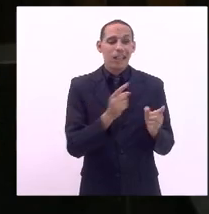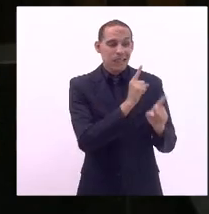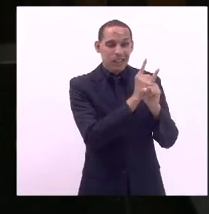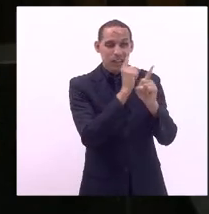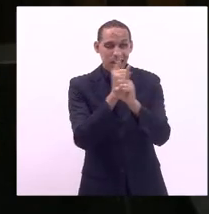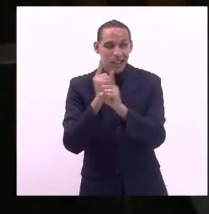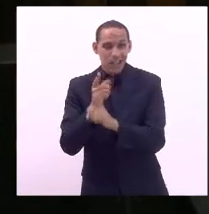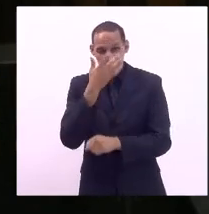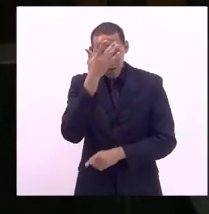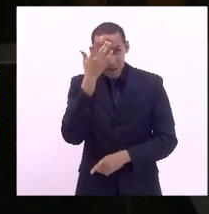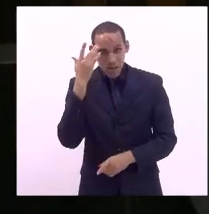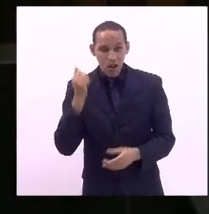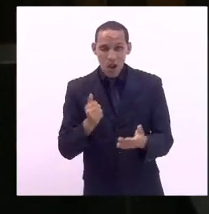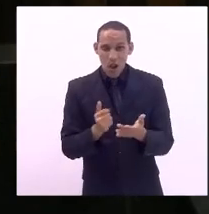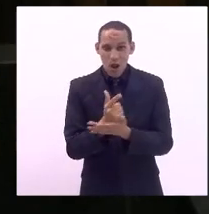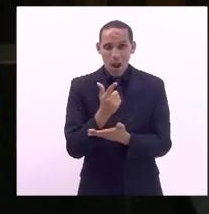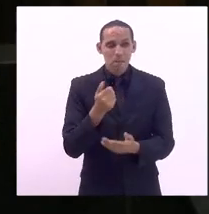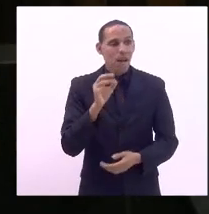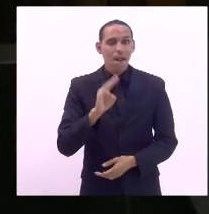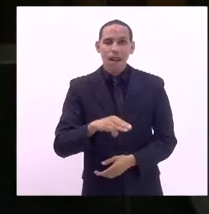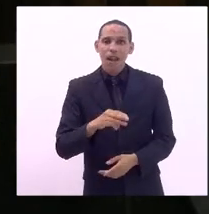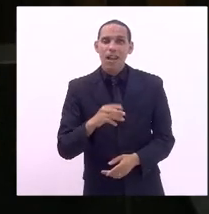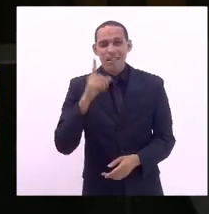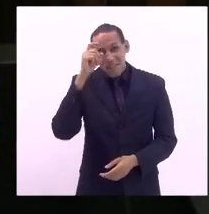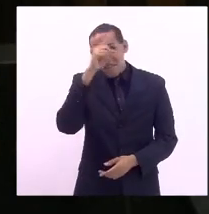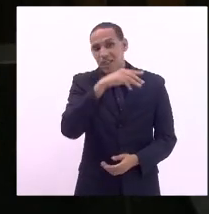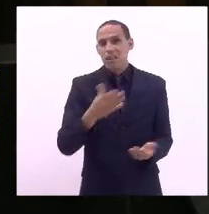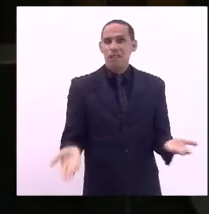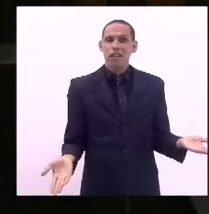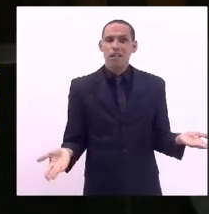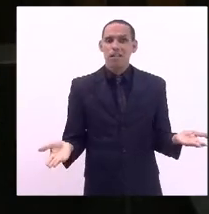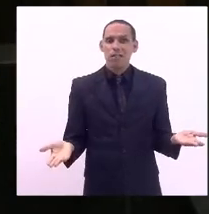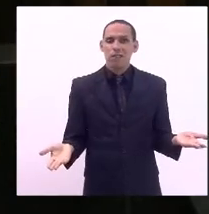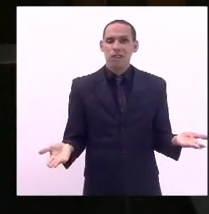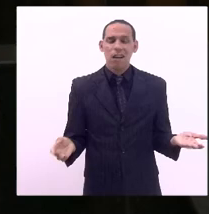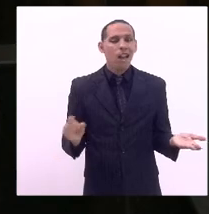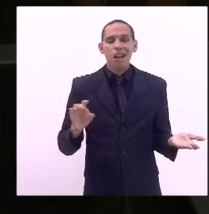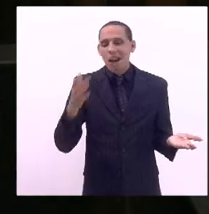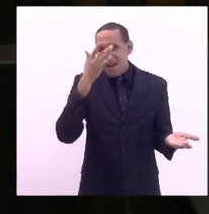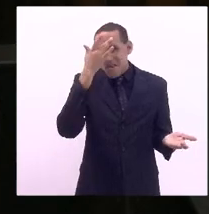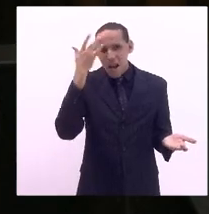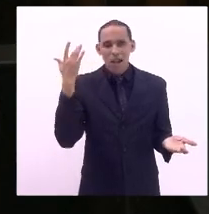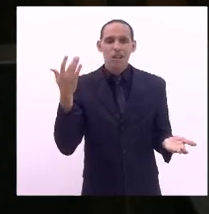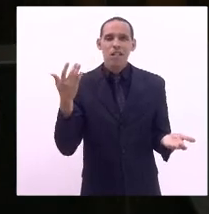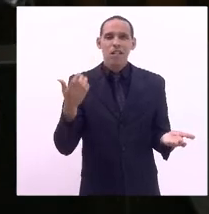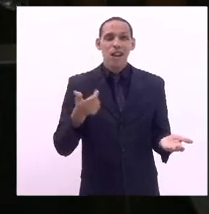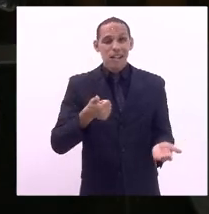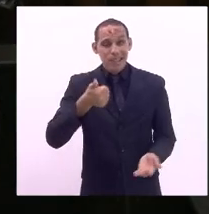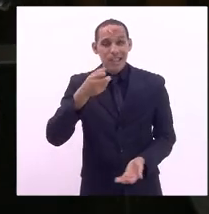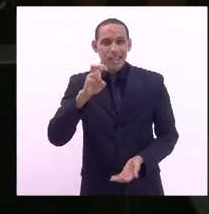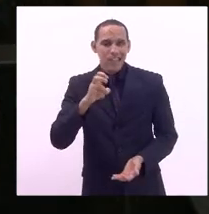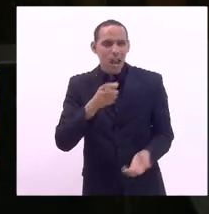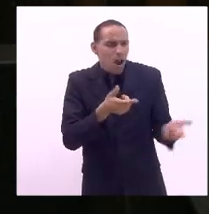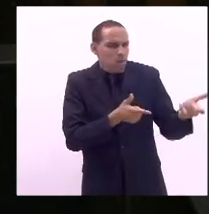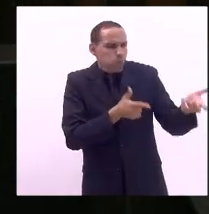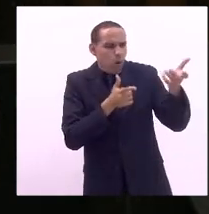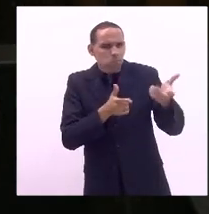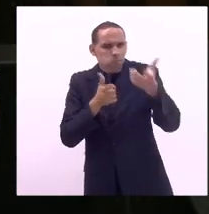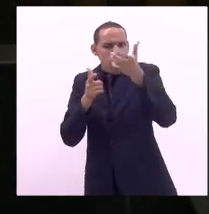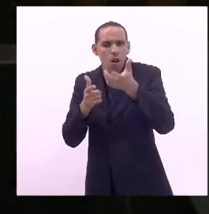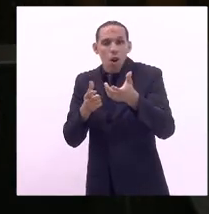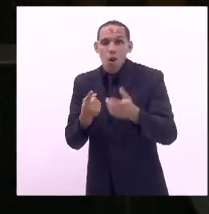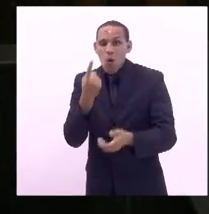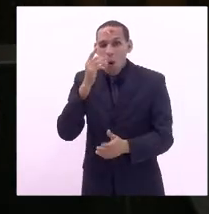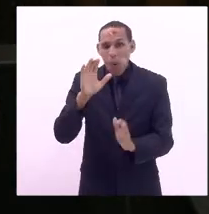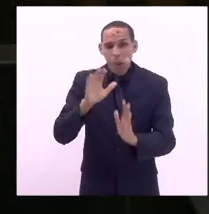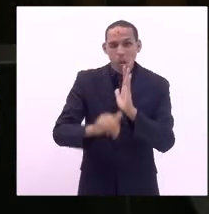de quem foi o comprador dessa munição. Então, basta alguém que tenha 15 fuzis na sua casa ter um dos seus